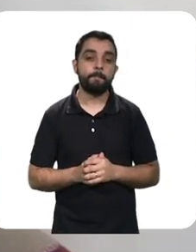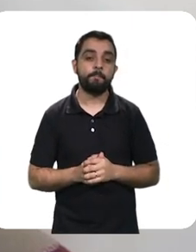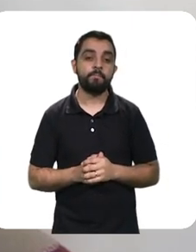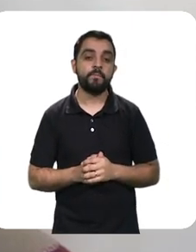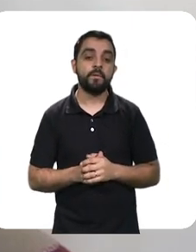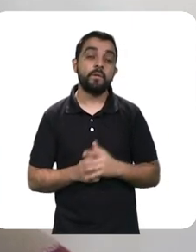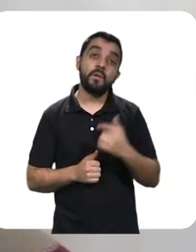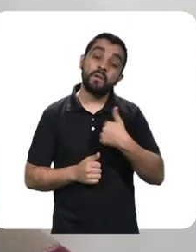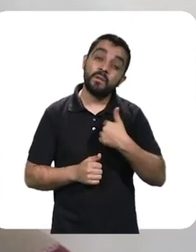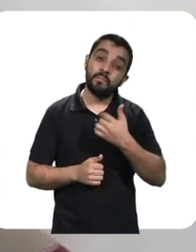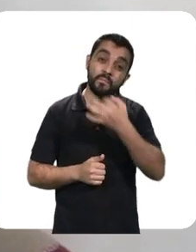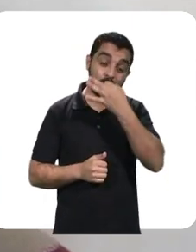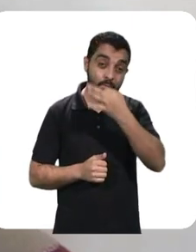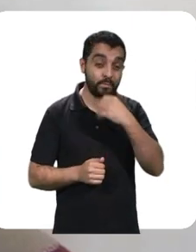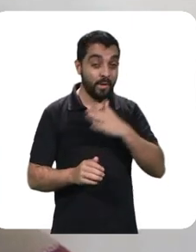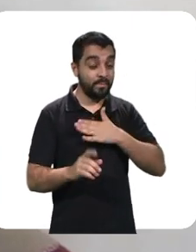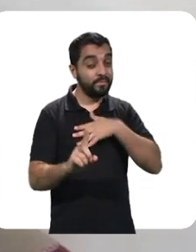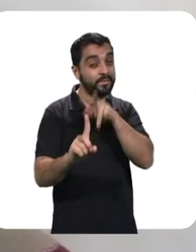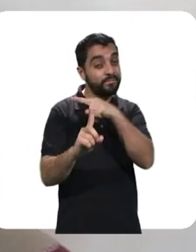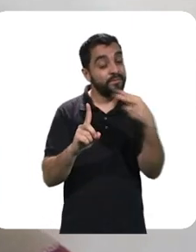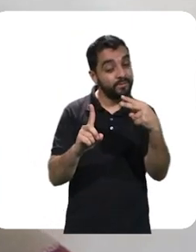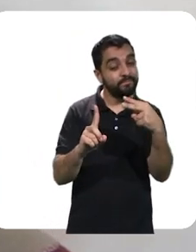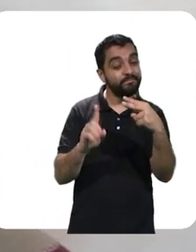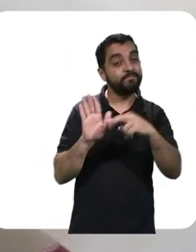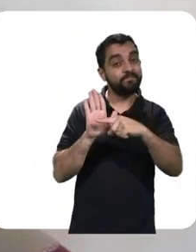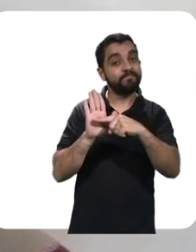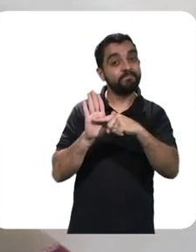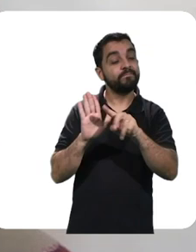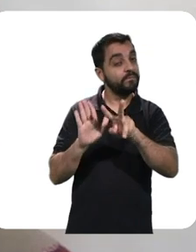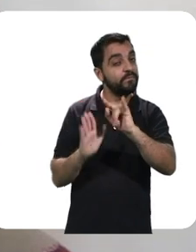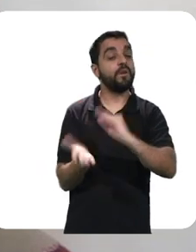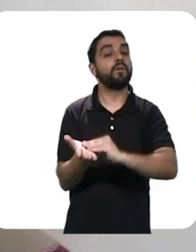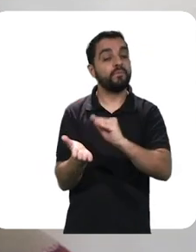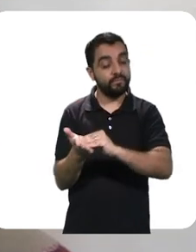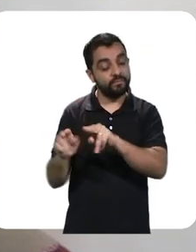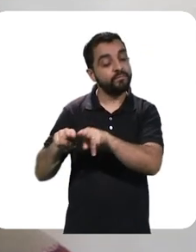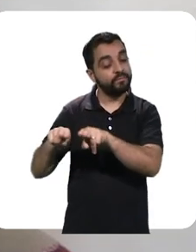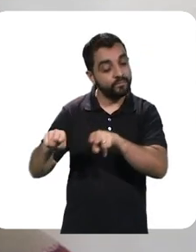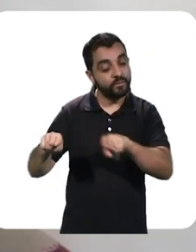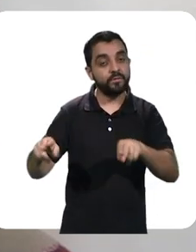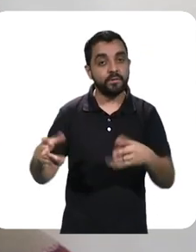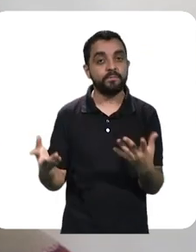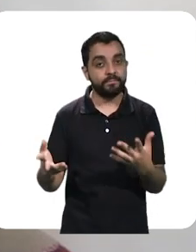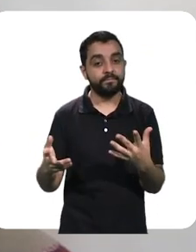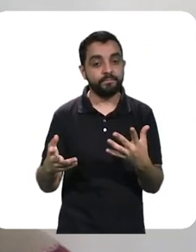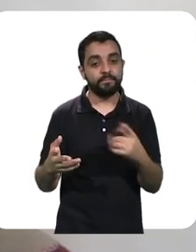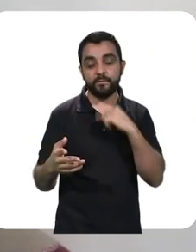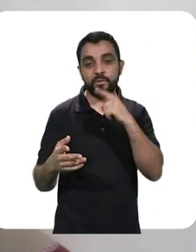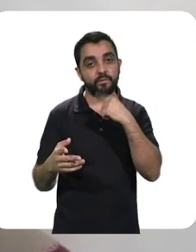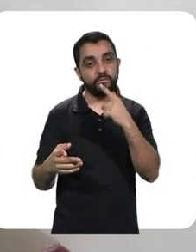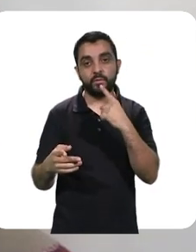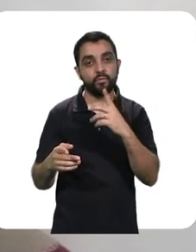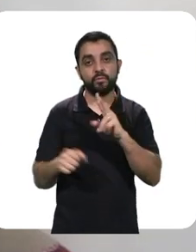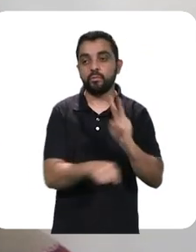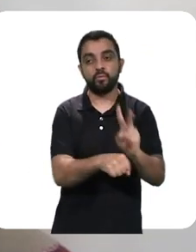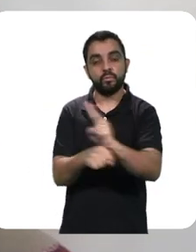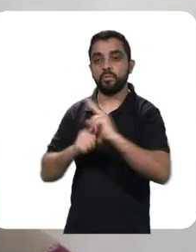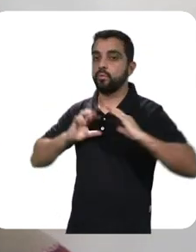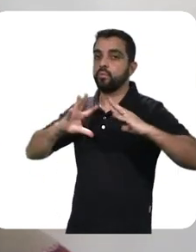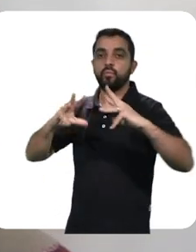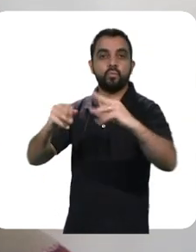eu não estou tão otimista com relação a termos leitos suficientes para a pandemia da Covid. Eu acho